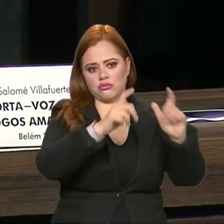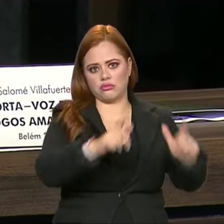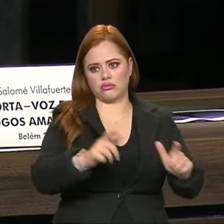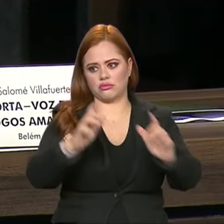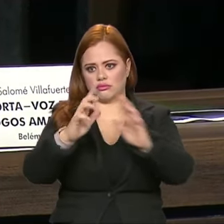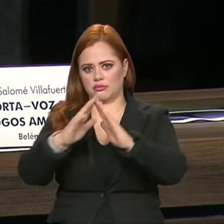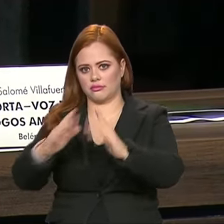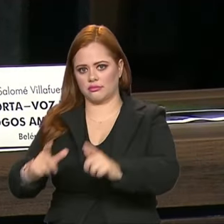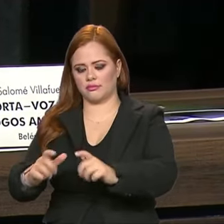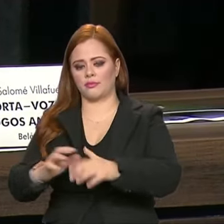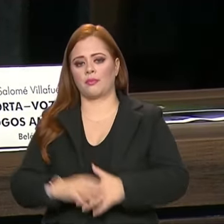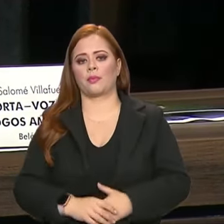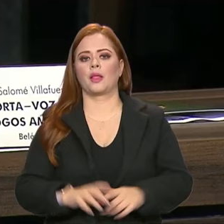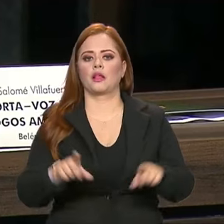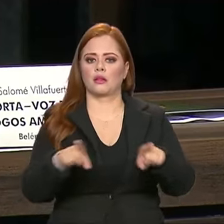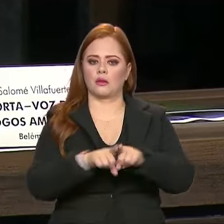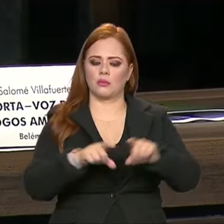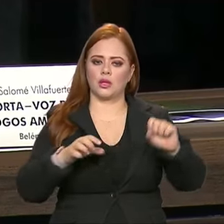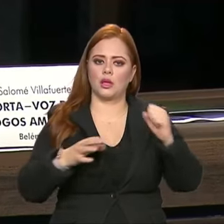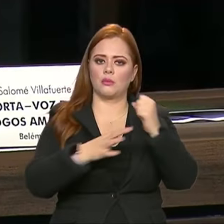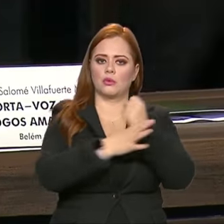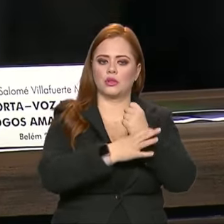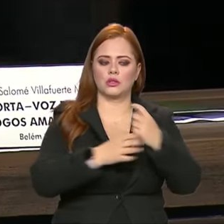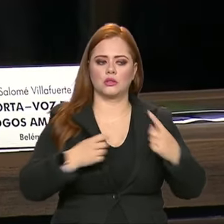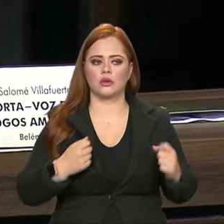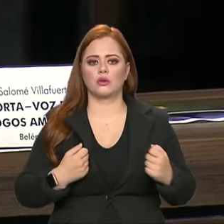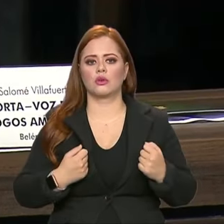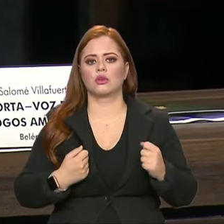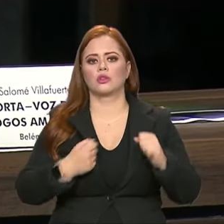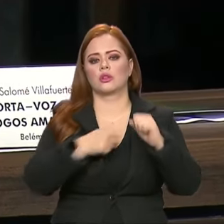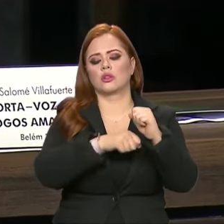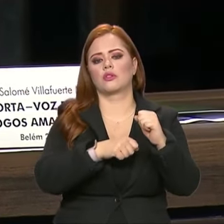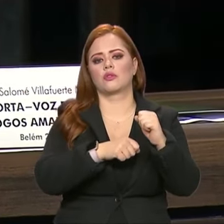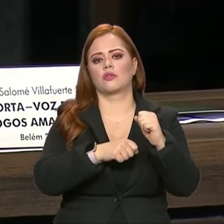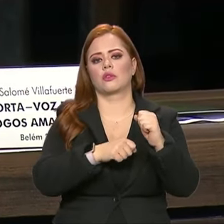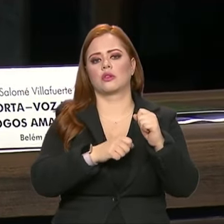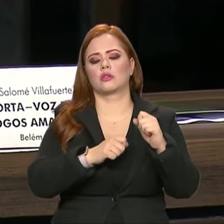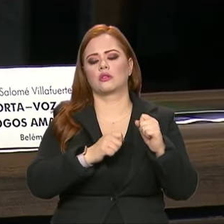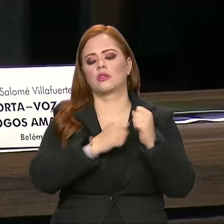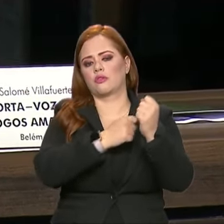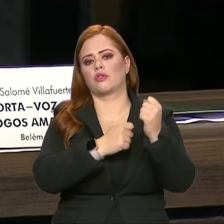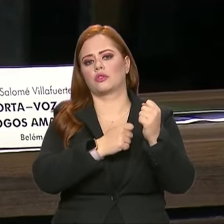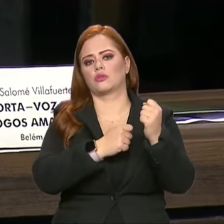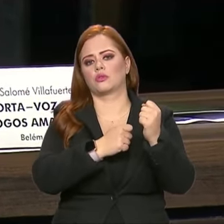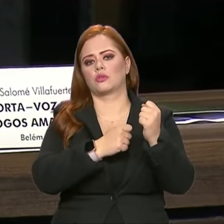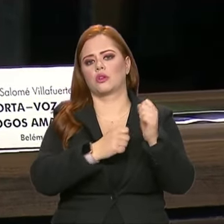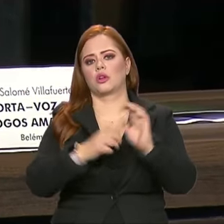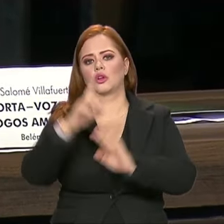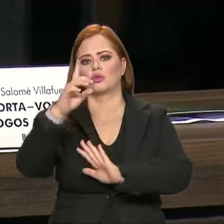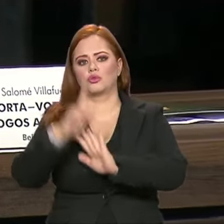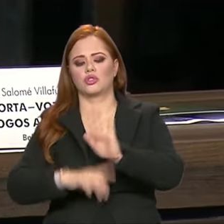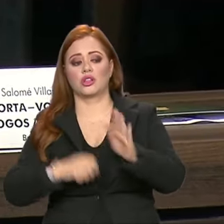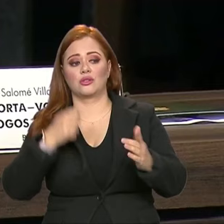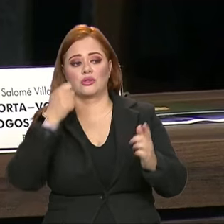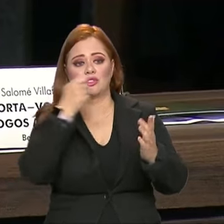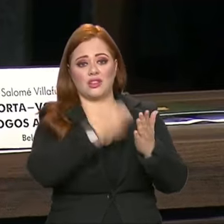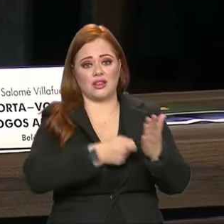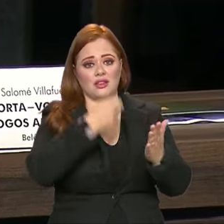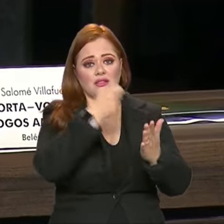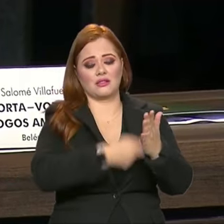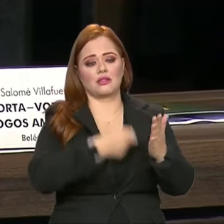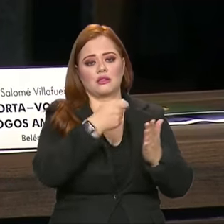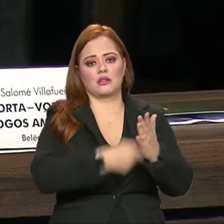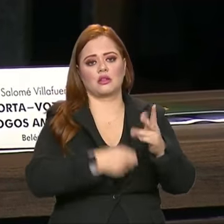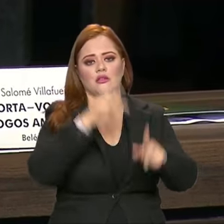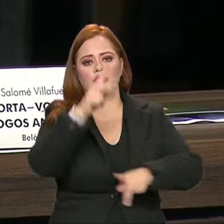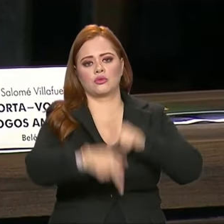com ênfase na proteção das defensoras dos direitos e de resistência dos povos